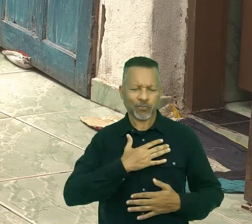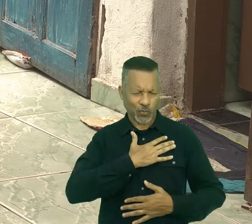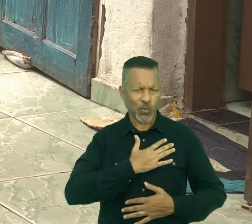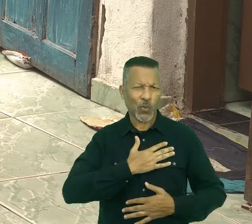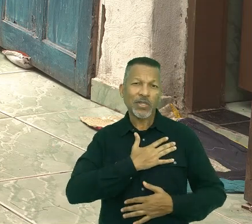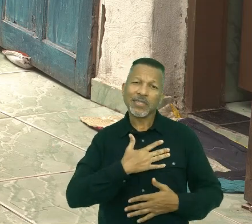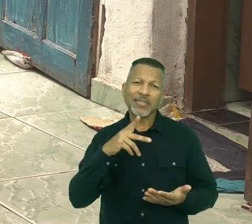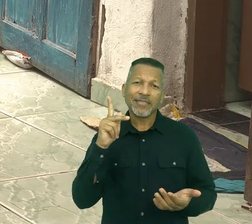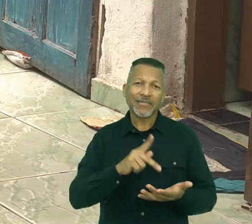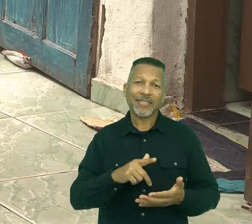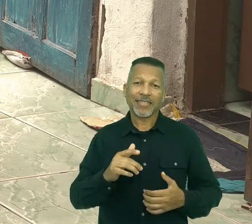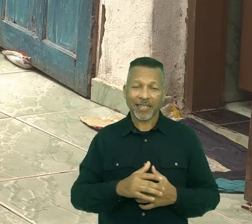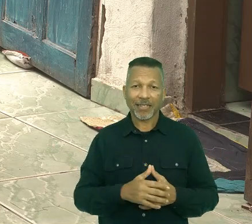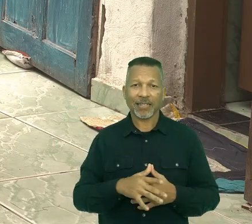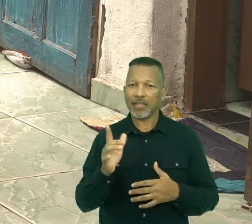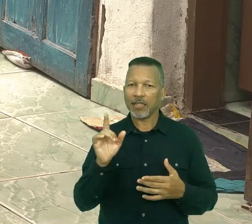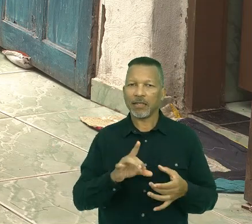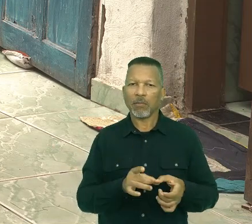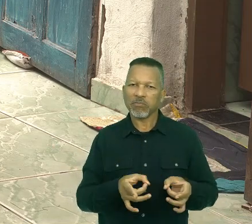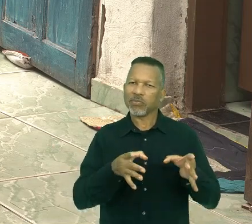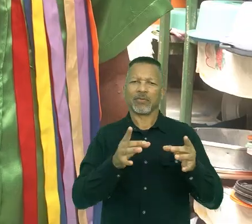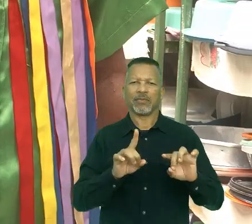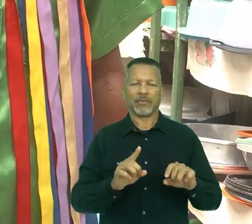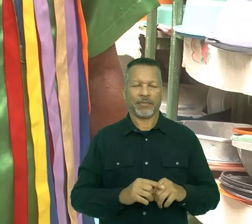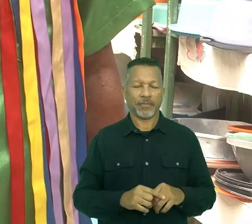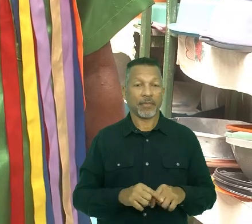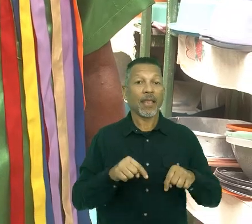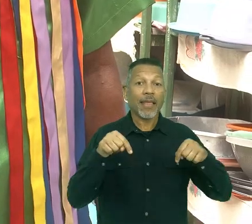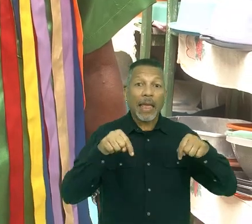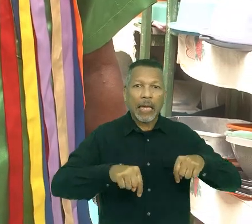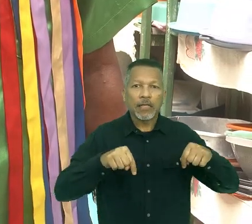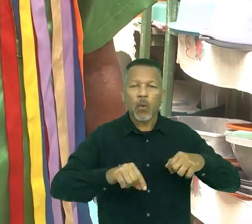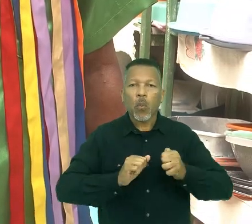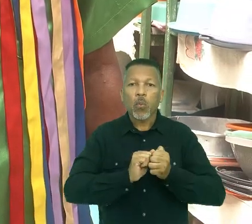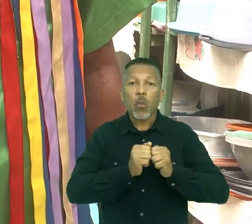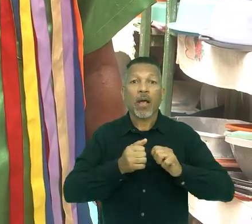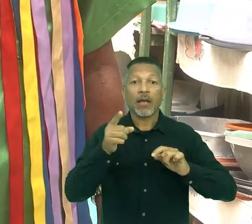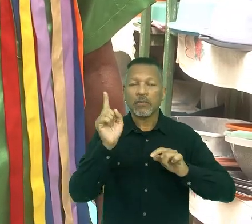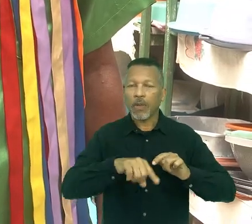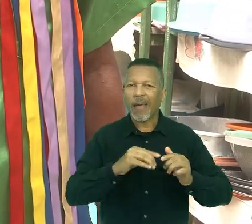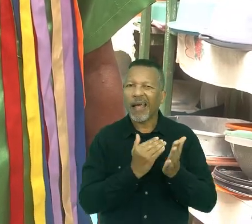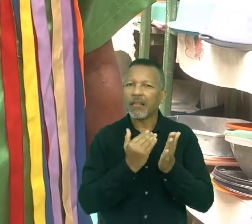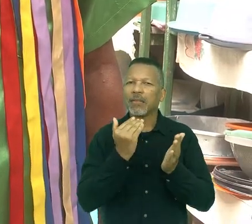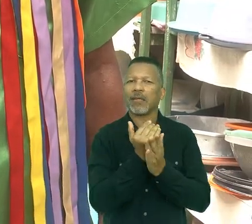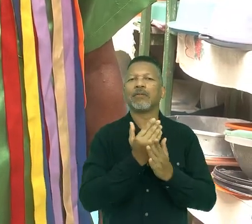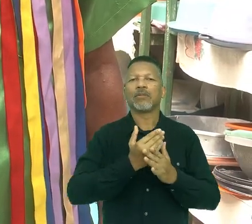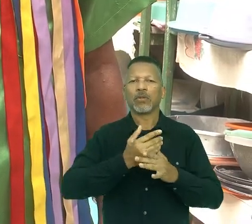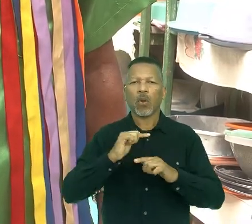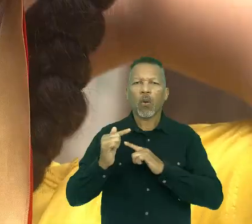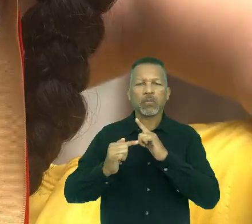gosta mesmo e não largou mais. Aqui, o Congado é mais que uma